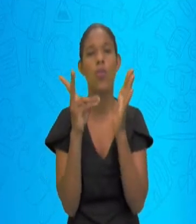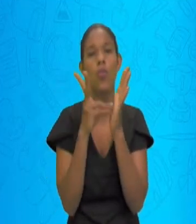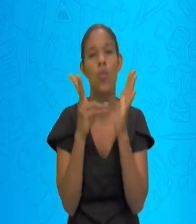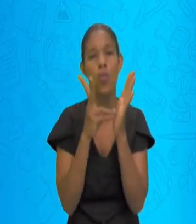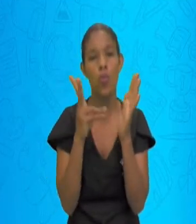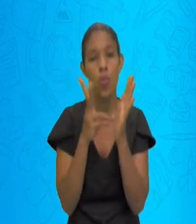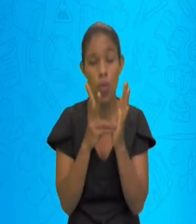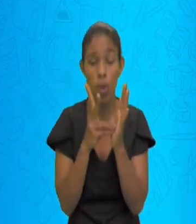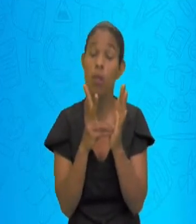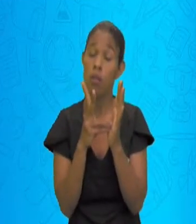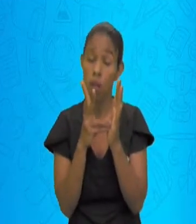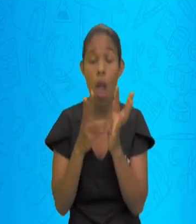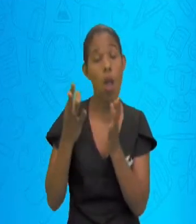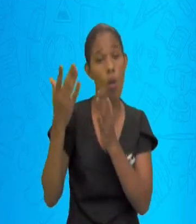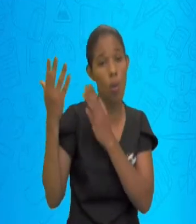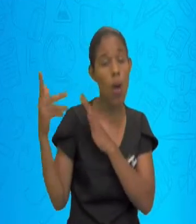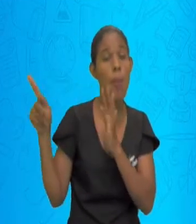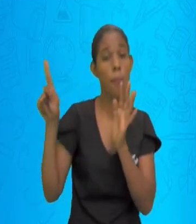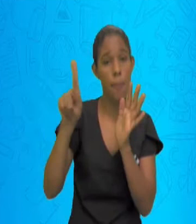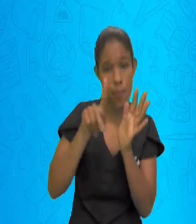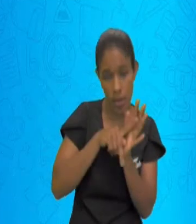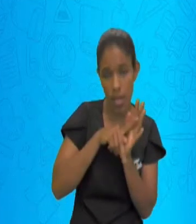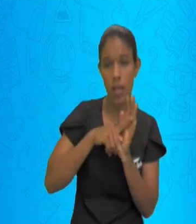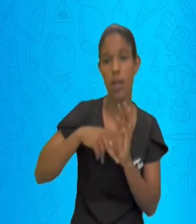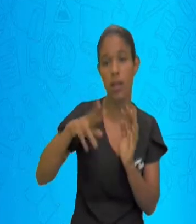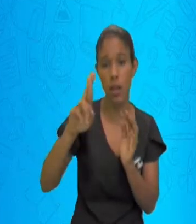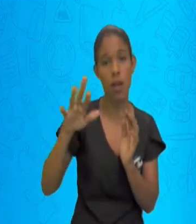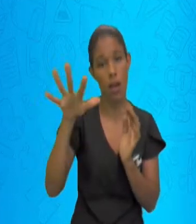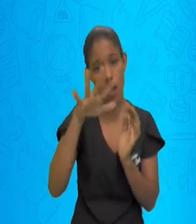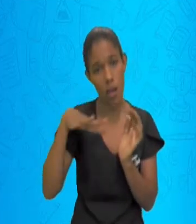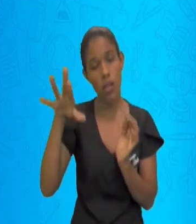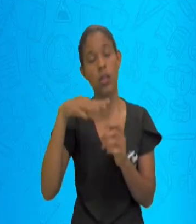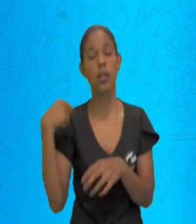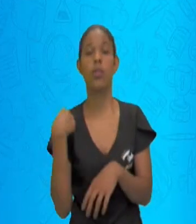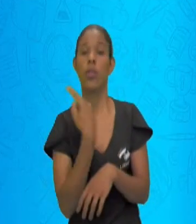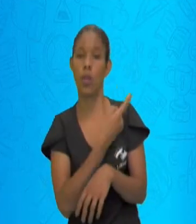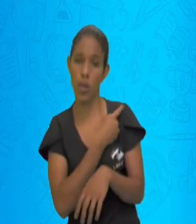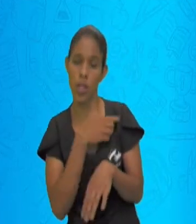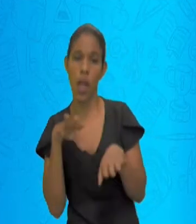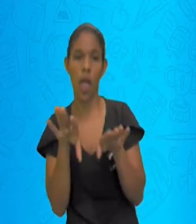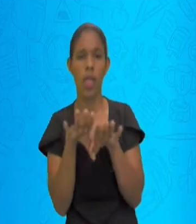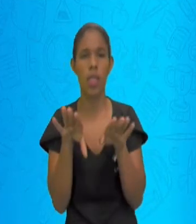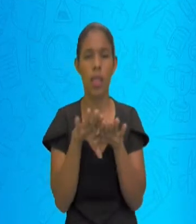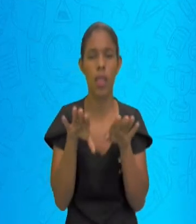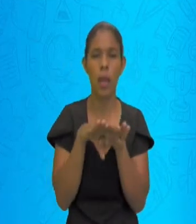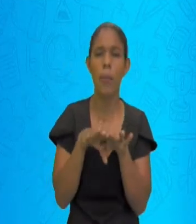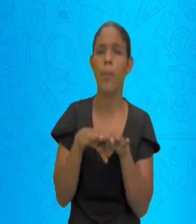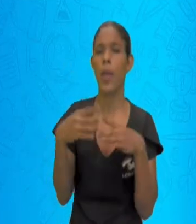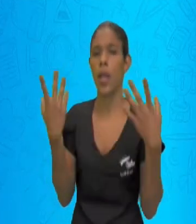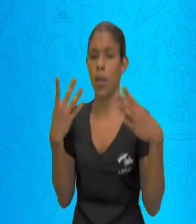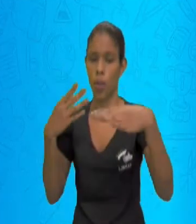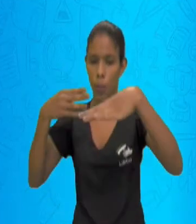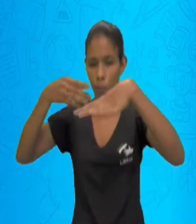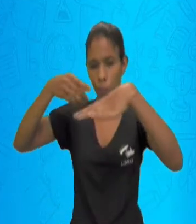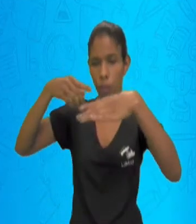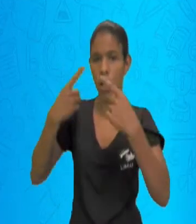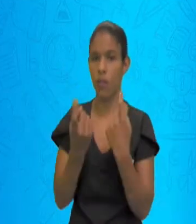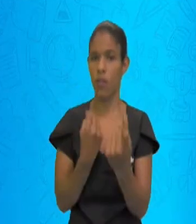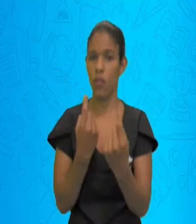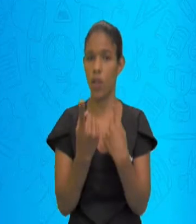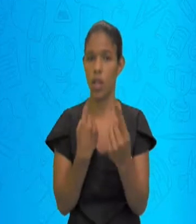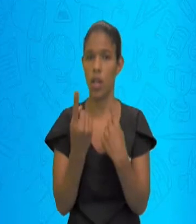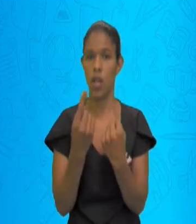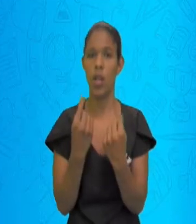região. No viaduto da Avenida Minas Gerais, no mergulhão da Avenida Minas Gerais, você vai encontrar